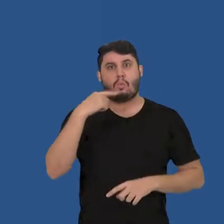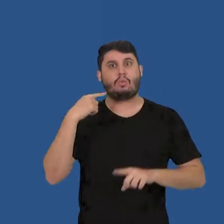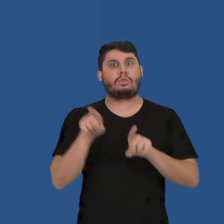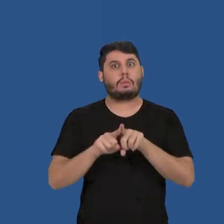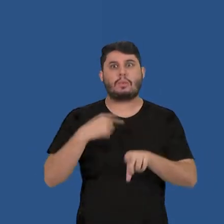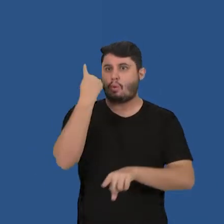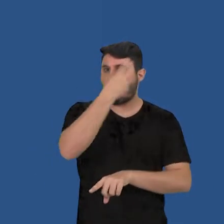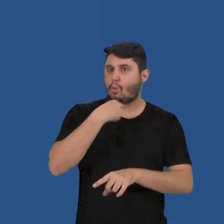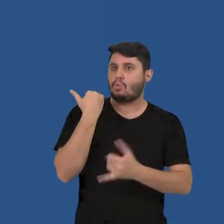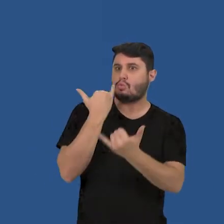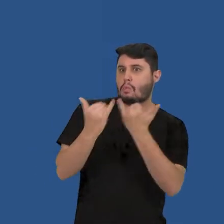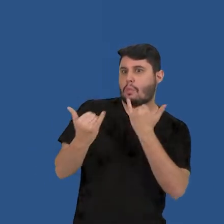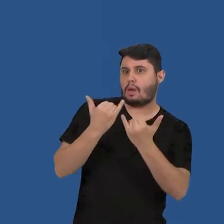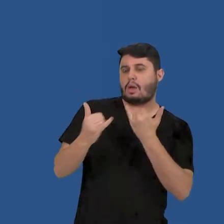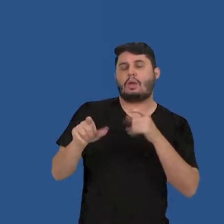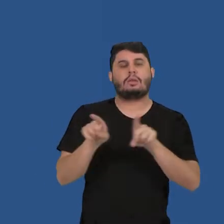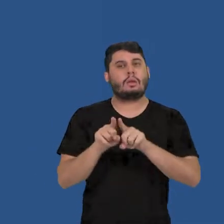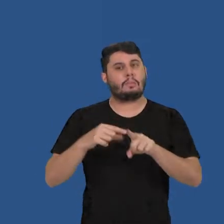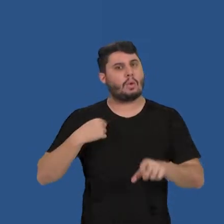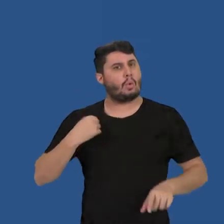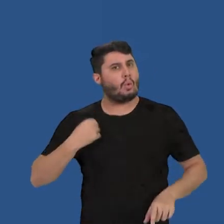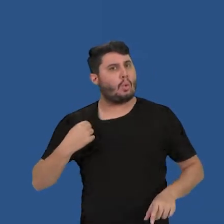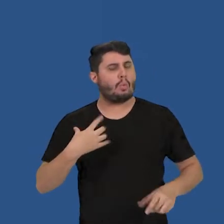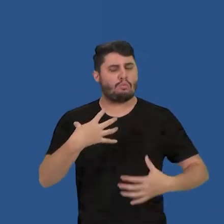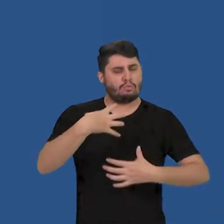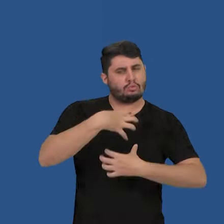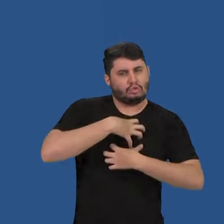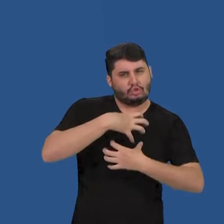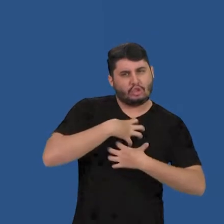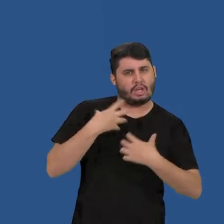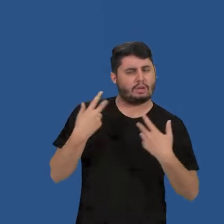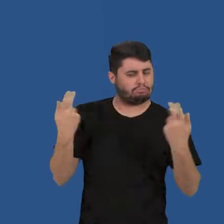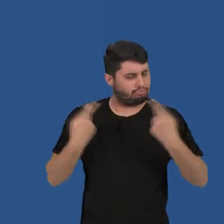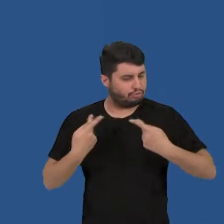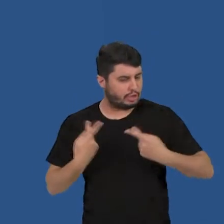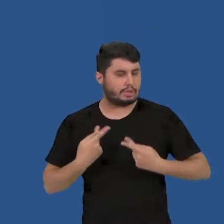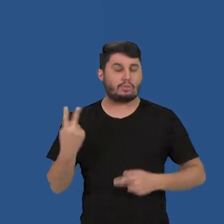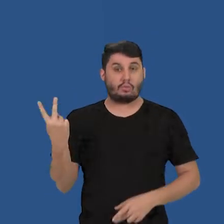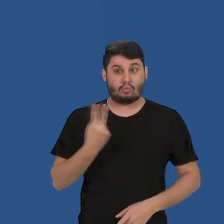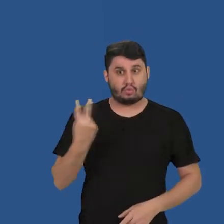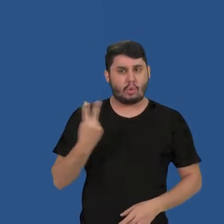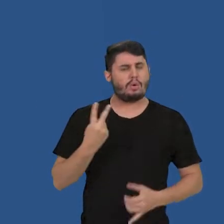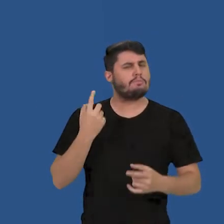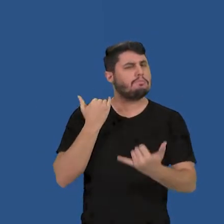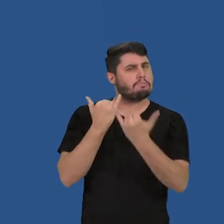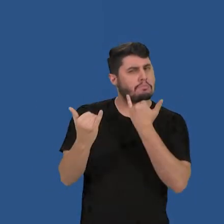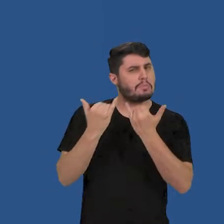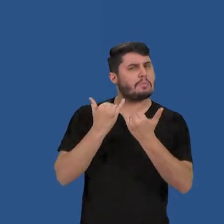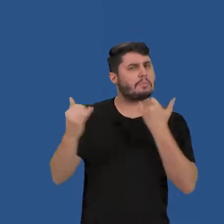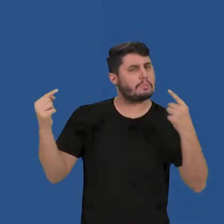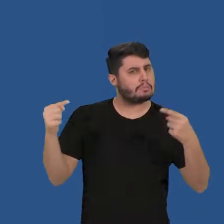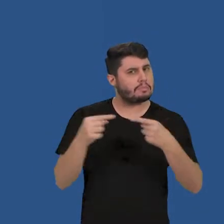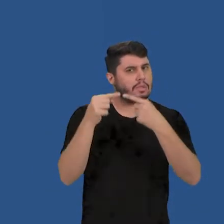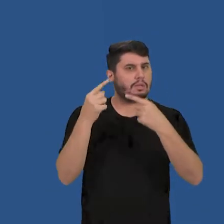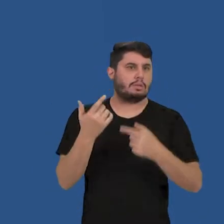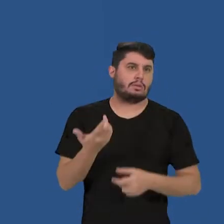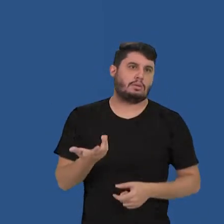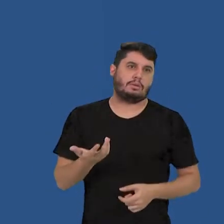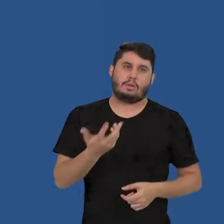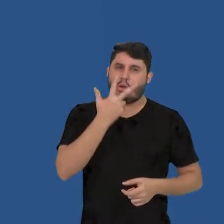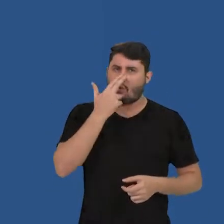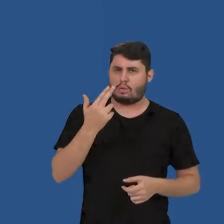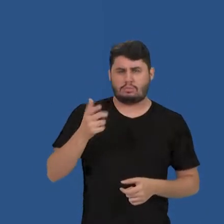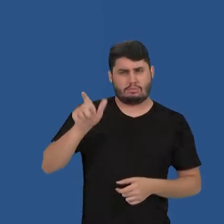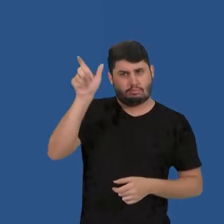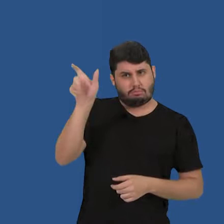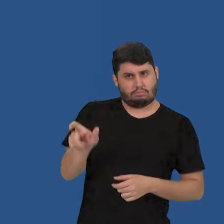São roupas folgadas, né? Mão no bolso, jeito de andar. Então, embora não saiba a idade deles aqui, eu posso, por eliminação, imaginar que não são